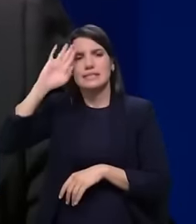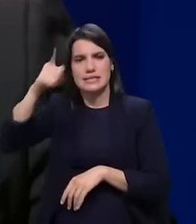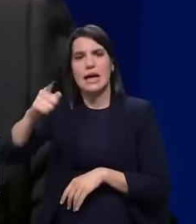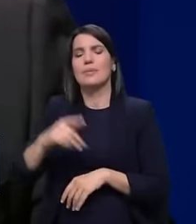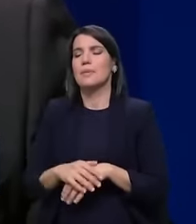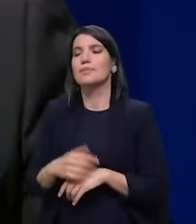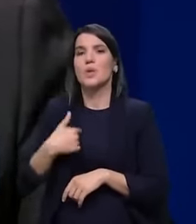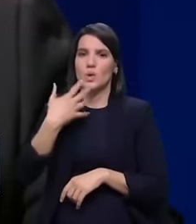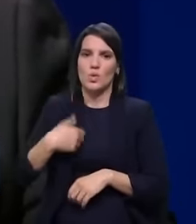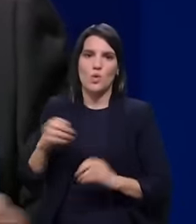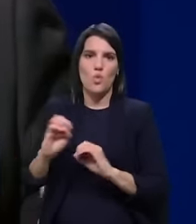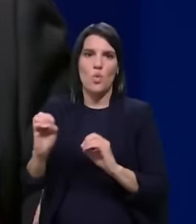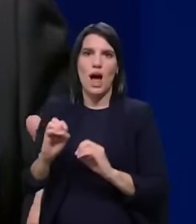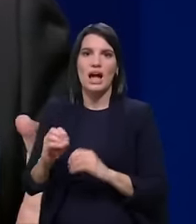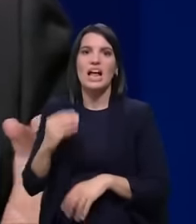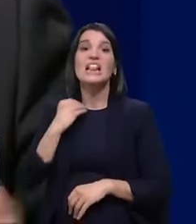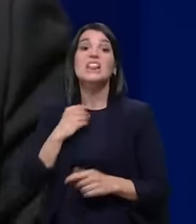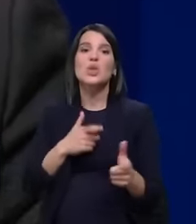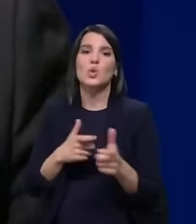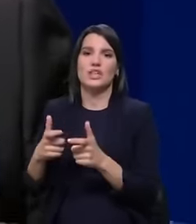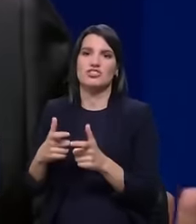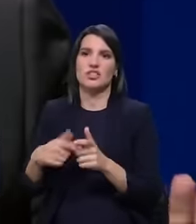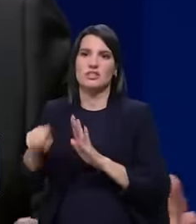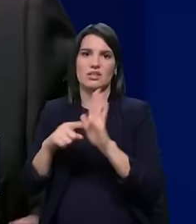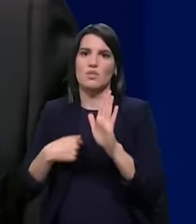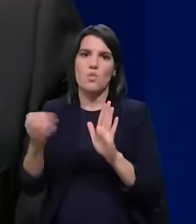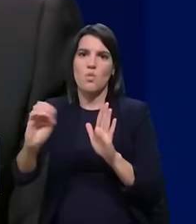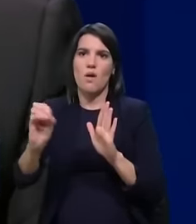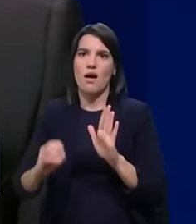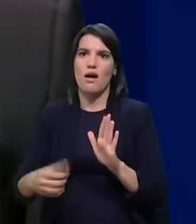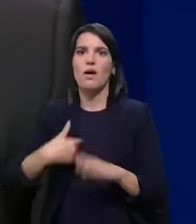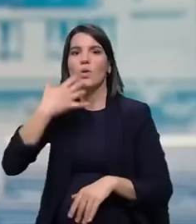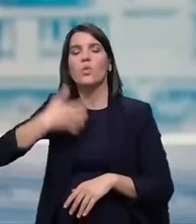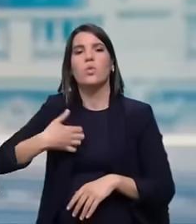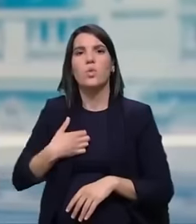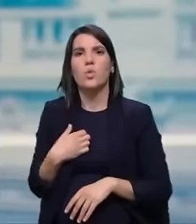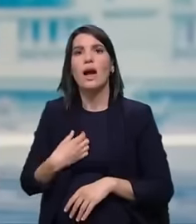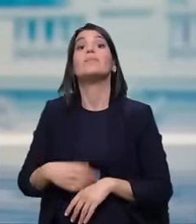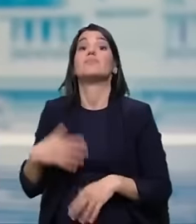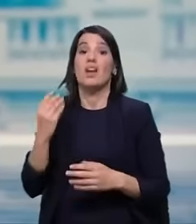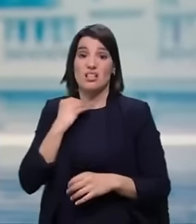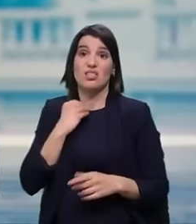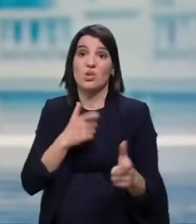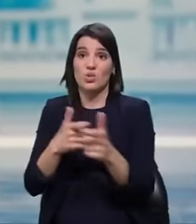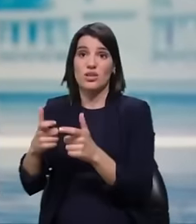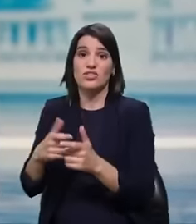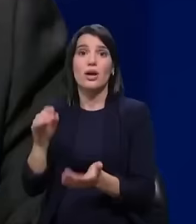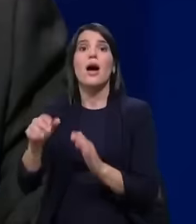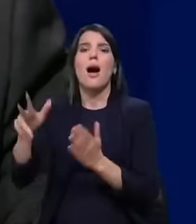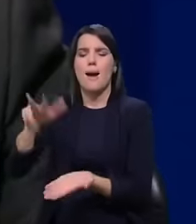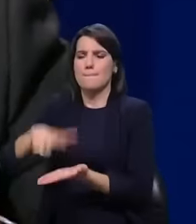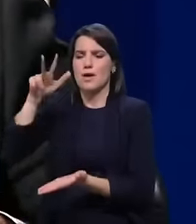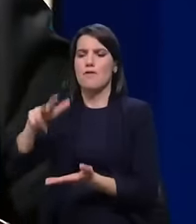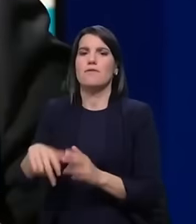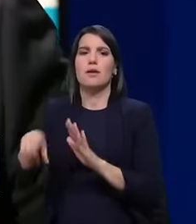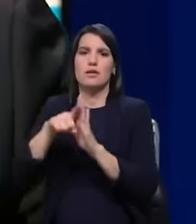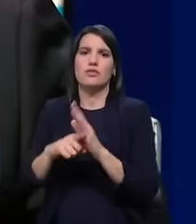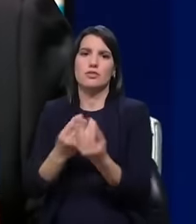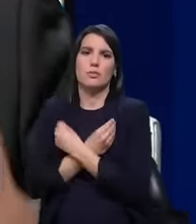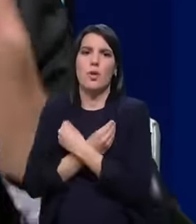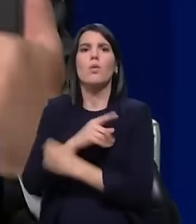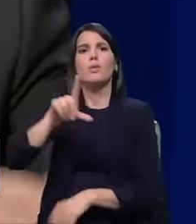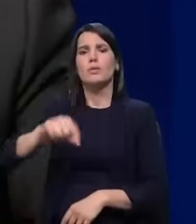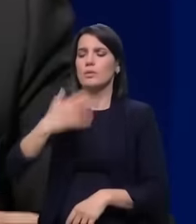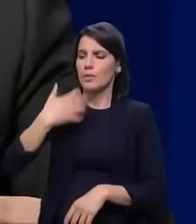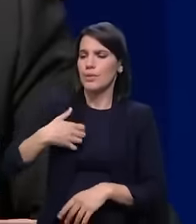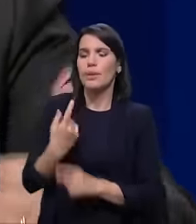me orgulho de não ter. É terroristas nas nossas listas. Isso orgulho-me muito de não ter terroristas aprovados e apoiados pelas listas do Bloco de Esquerda. E também me